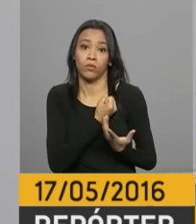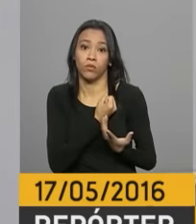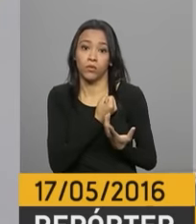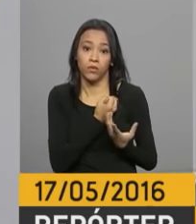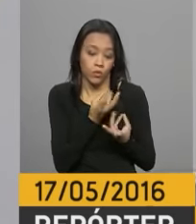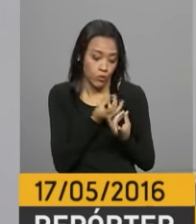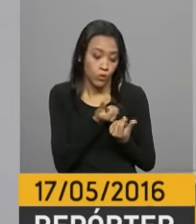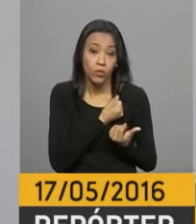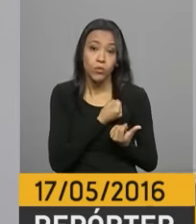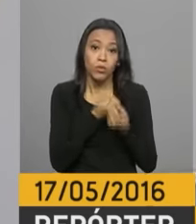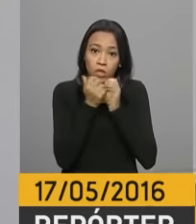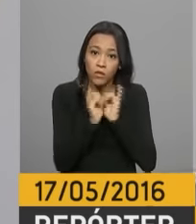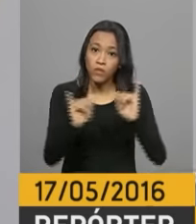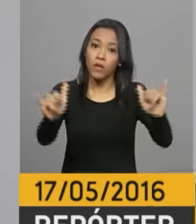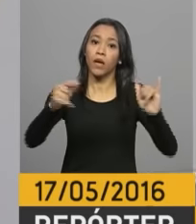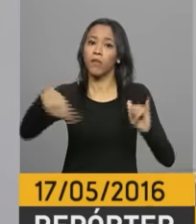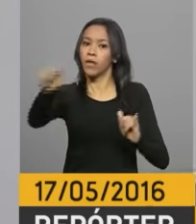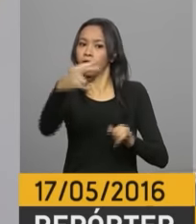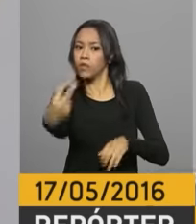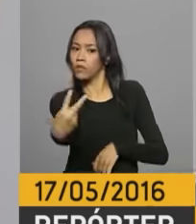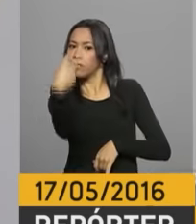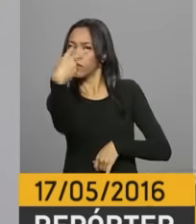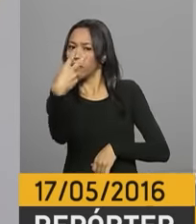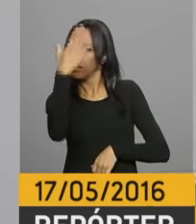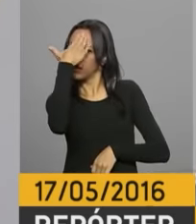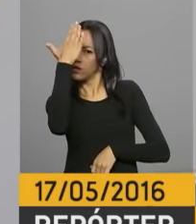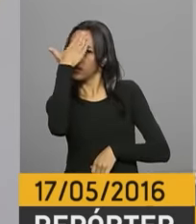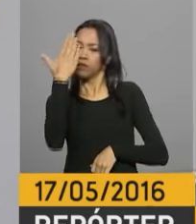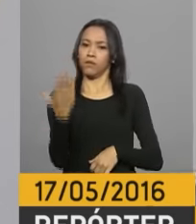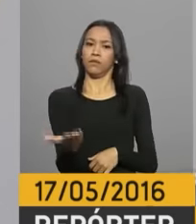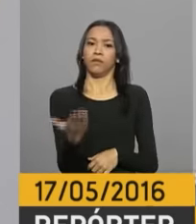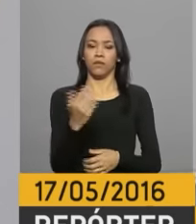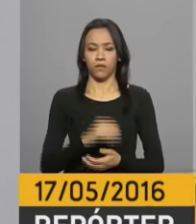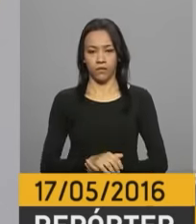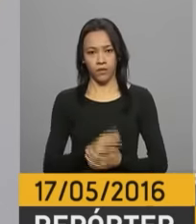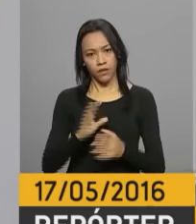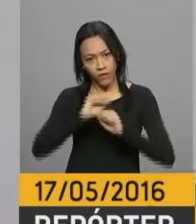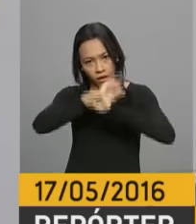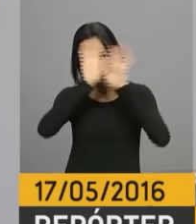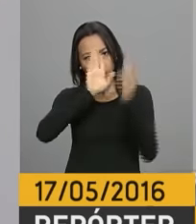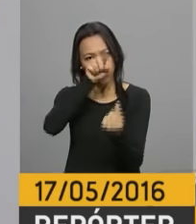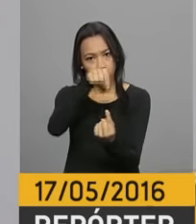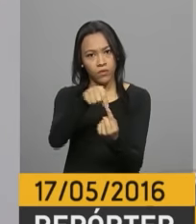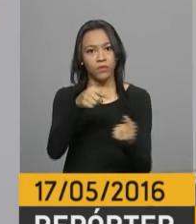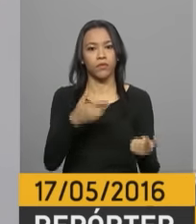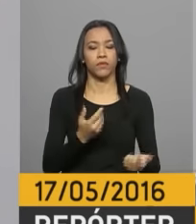julguem e que todos qualifiquem. Me parece algo muito mais objetivo, não é verdade?